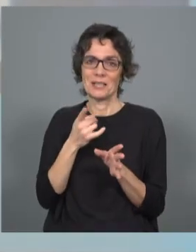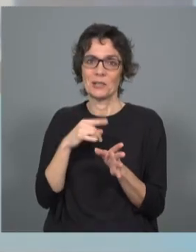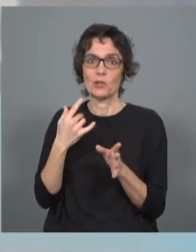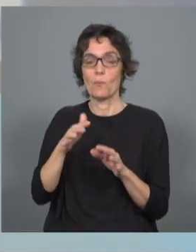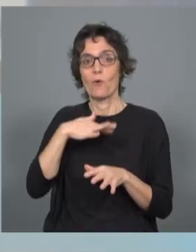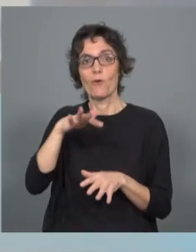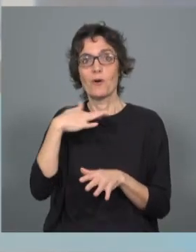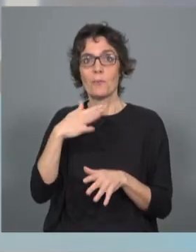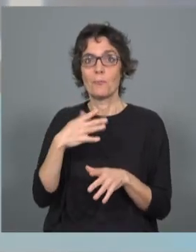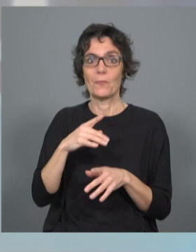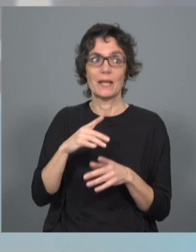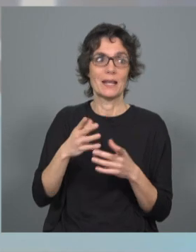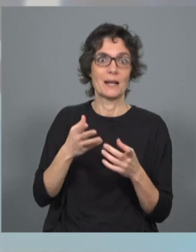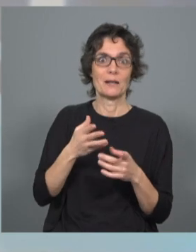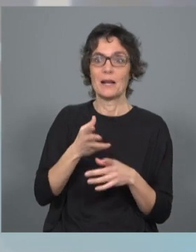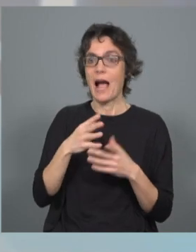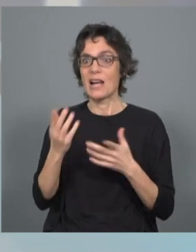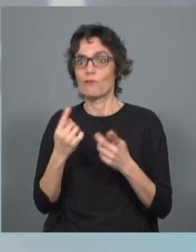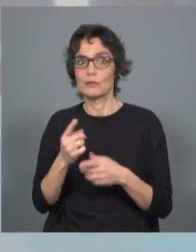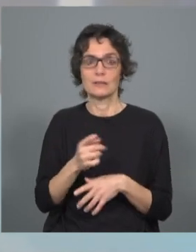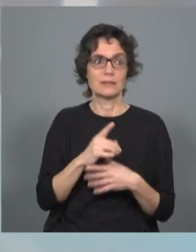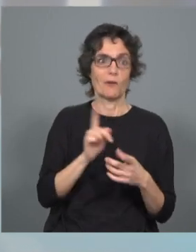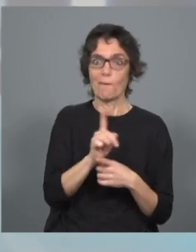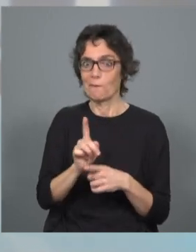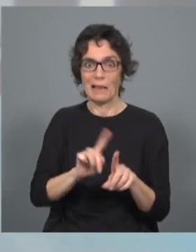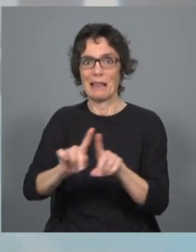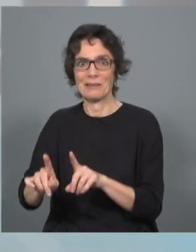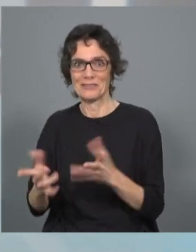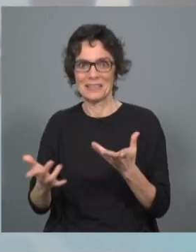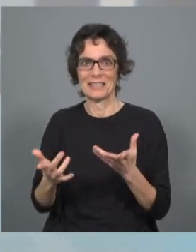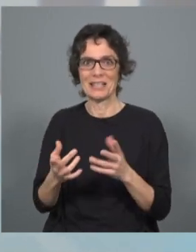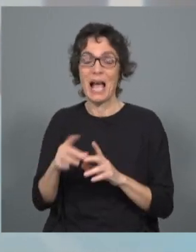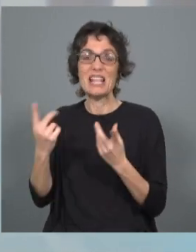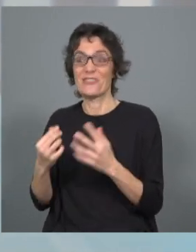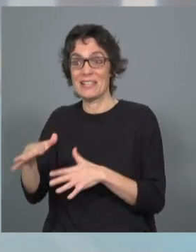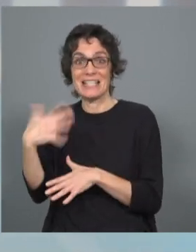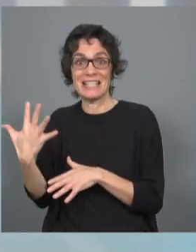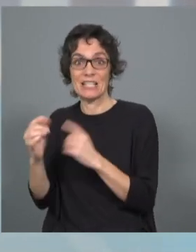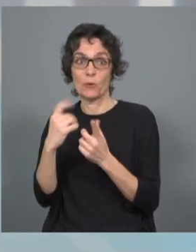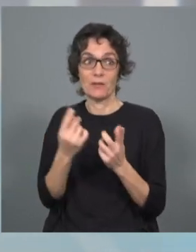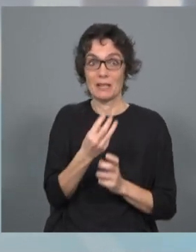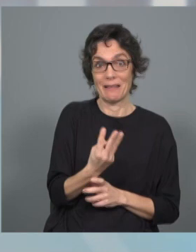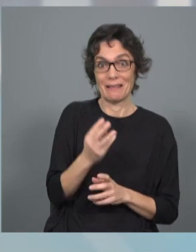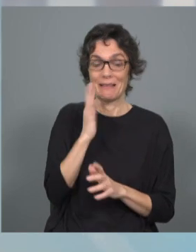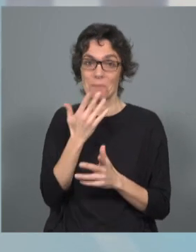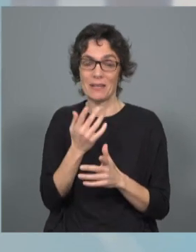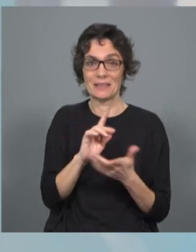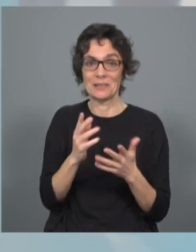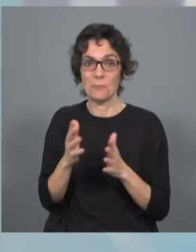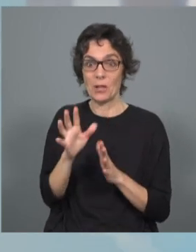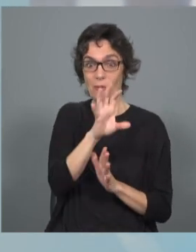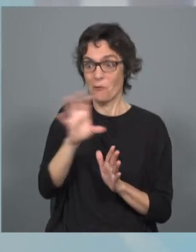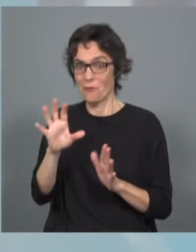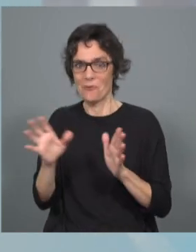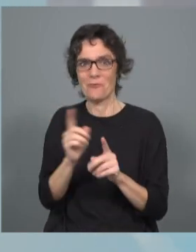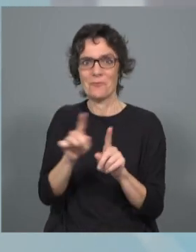velocidades, por vezes a 5, outras vezes a 3, mas que vamos construindo, com desafios diferentes, se calhar, das outras famílias, mas que